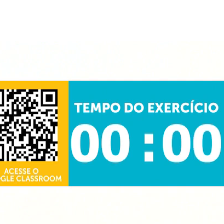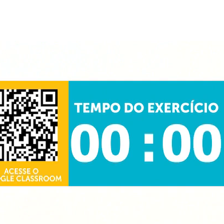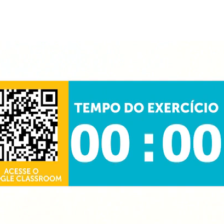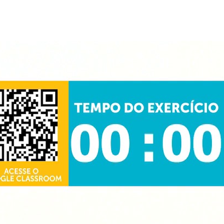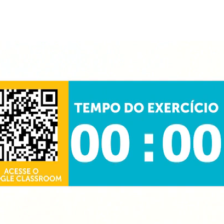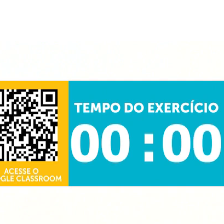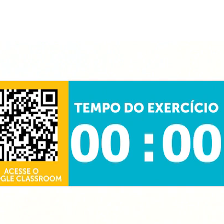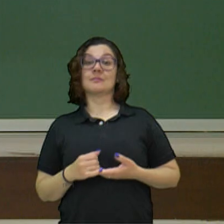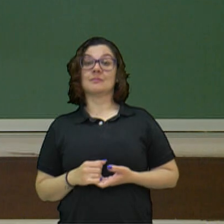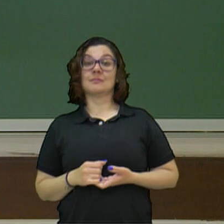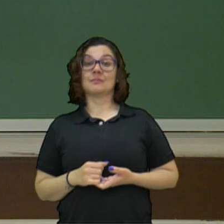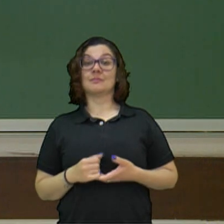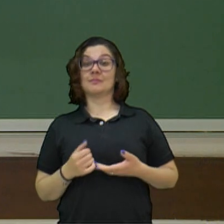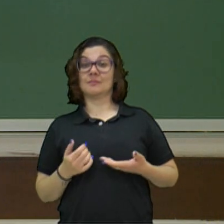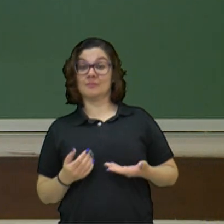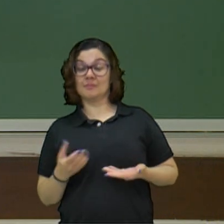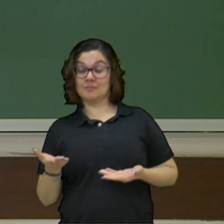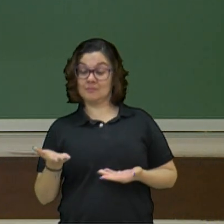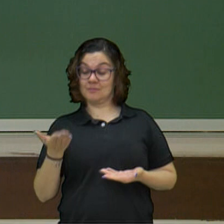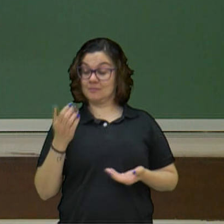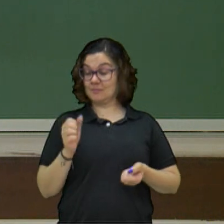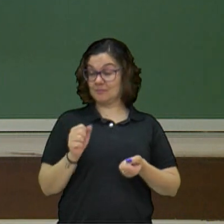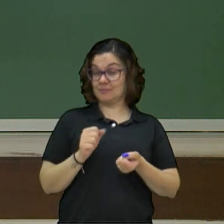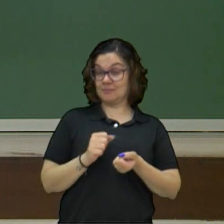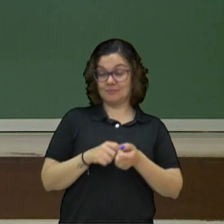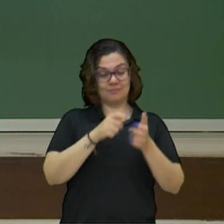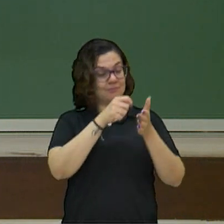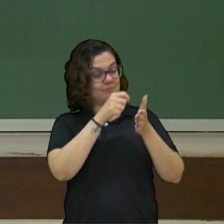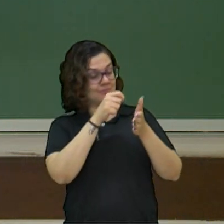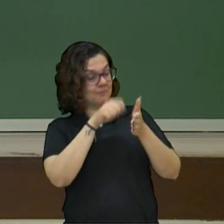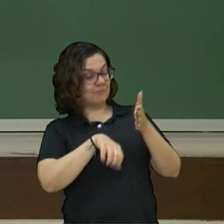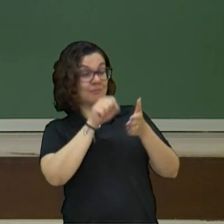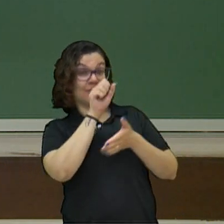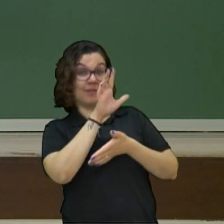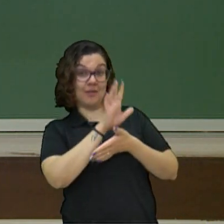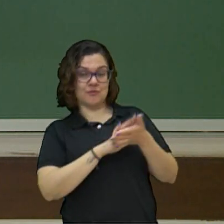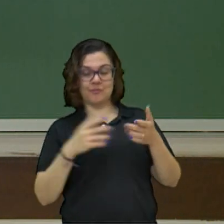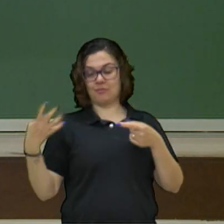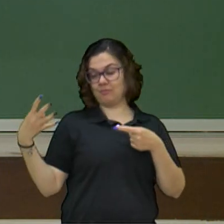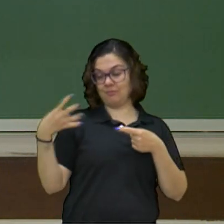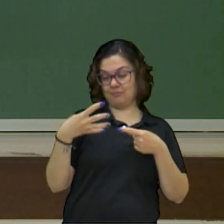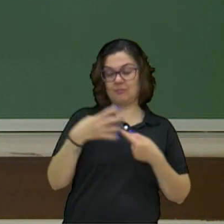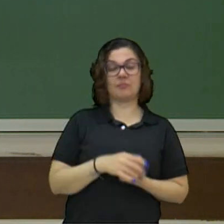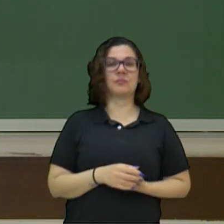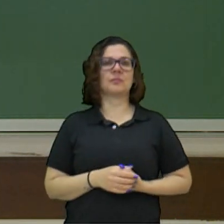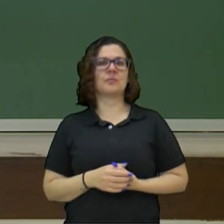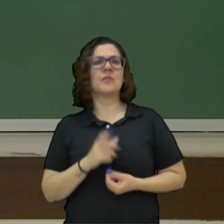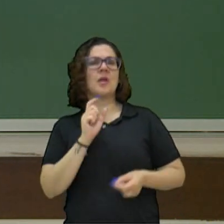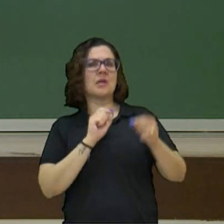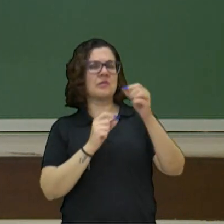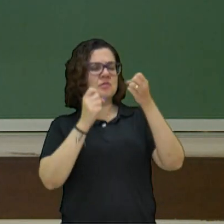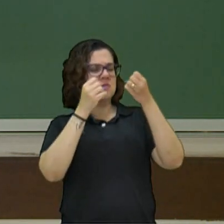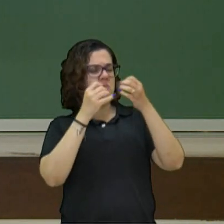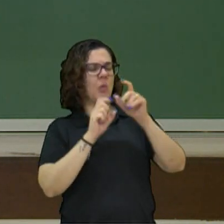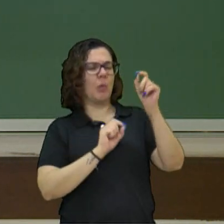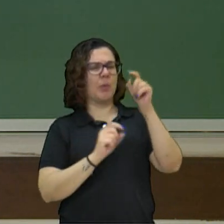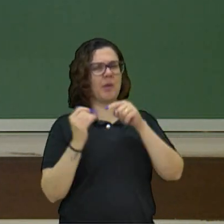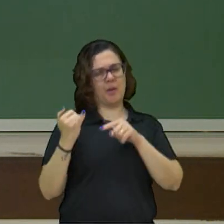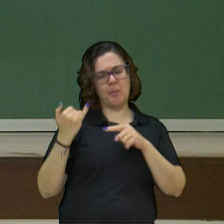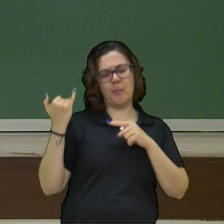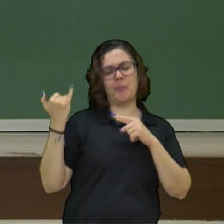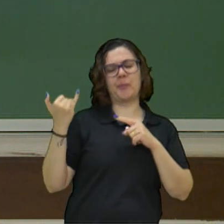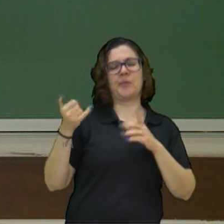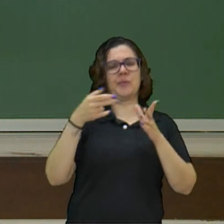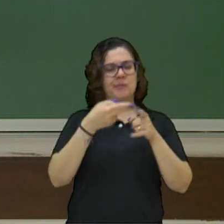aí o futebol lá então galera vamos corrigir aí atividade número 4 nós falamos há pouco sobre a importância